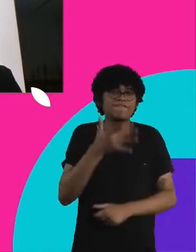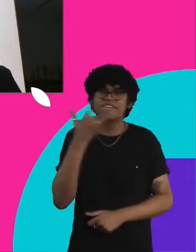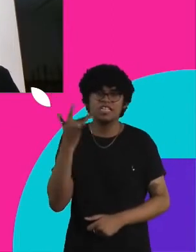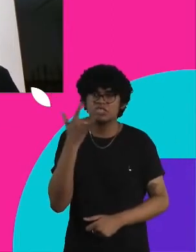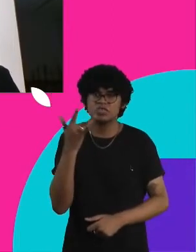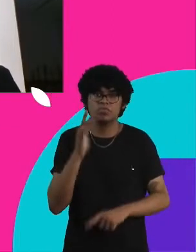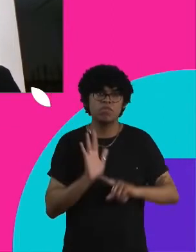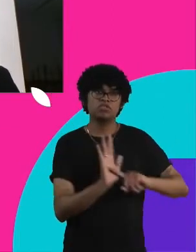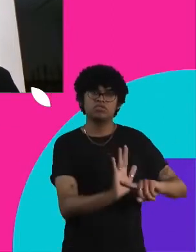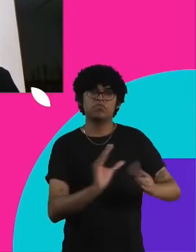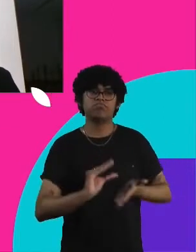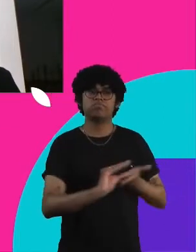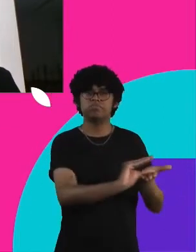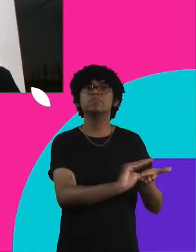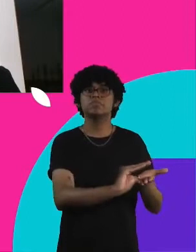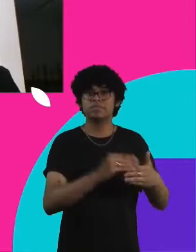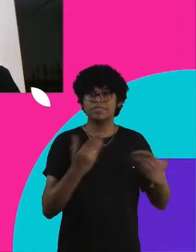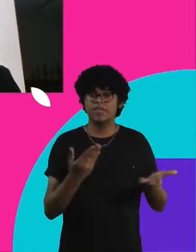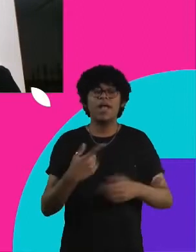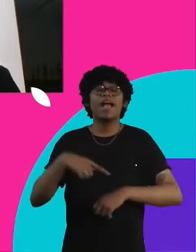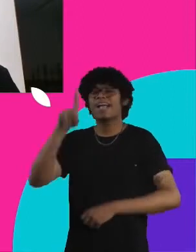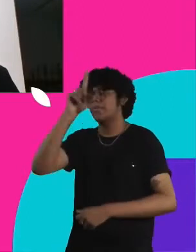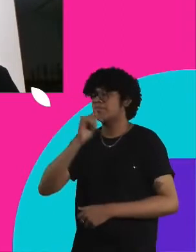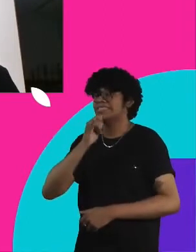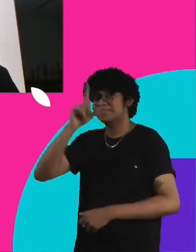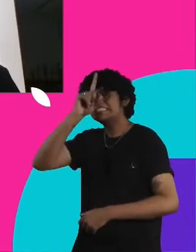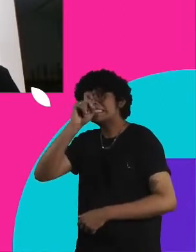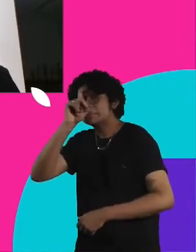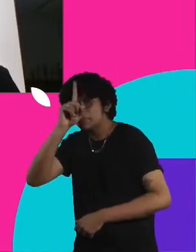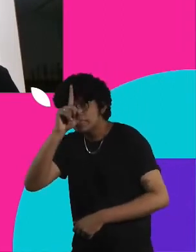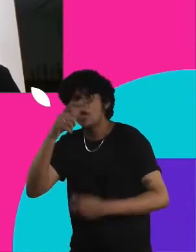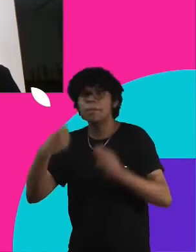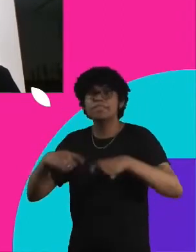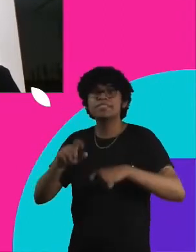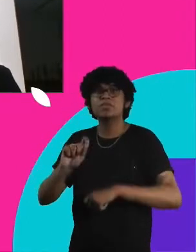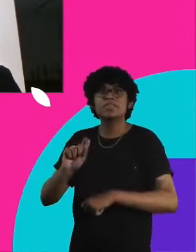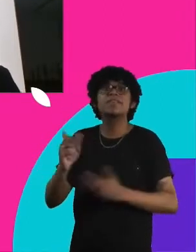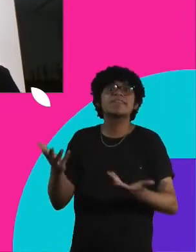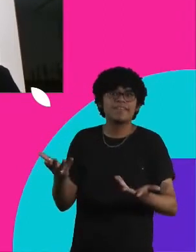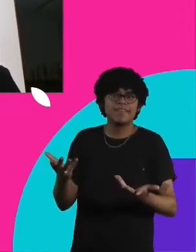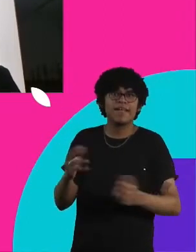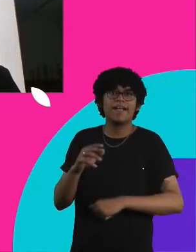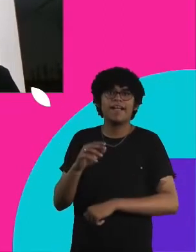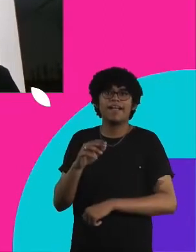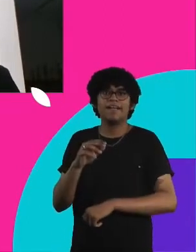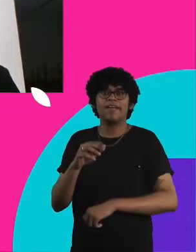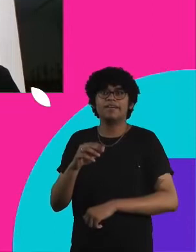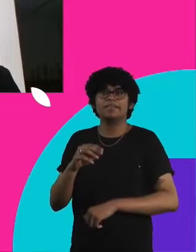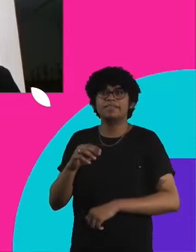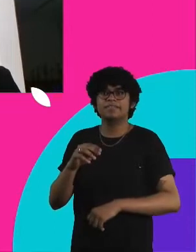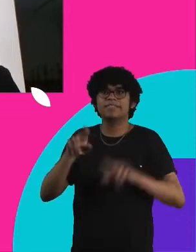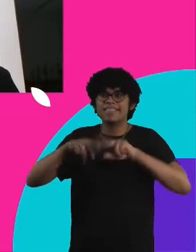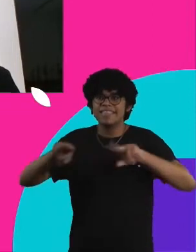aí a gente mapeava as necessidades dos hospitais para entregar leitos, a necessidade para entregar as EPIs, gente que queria doar, e